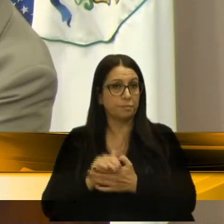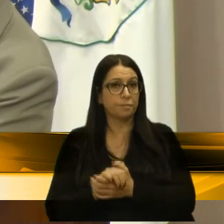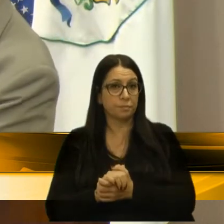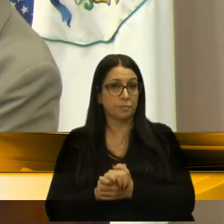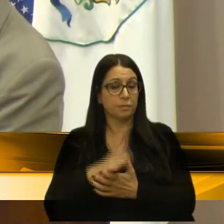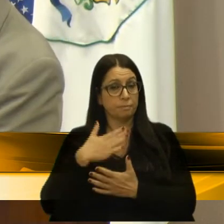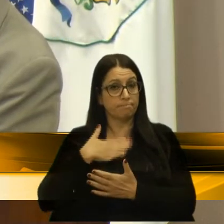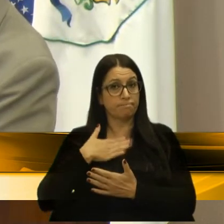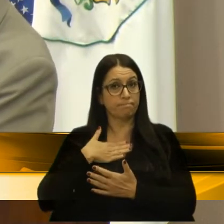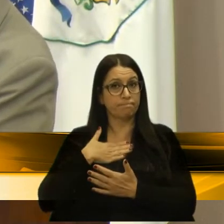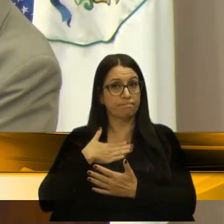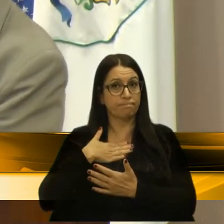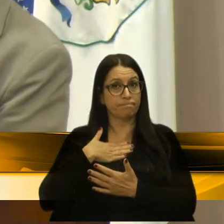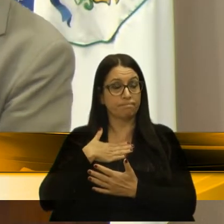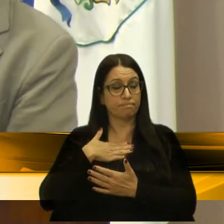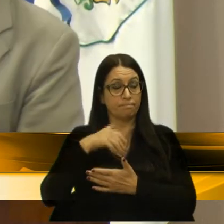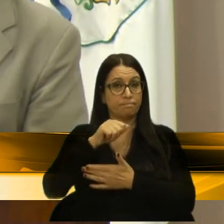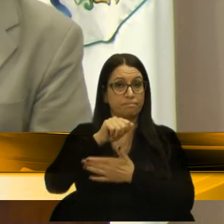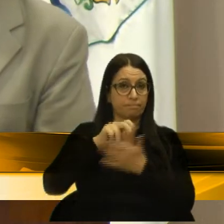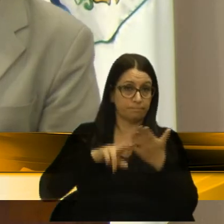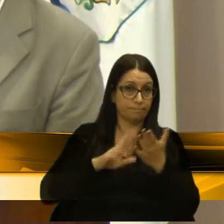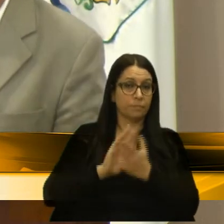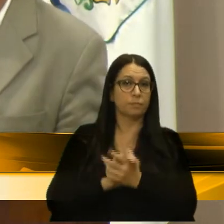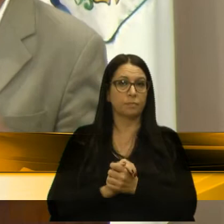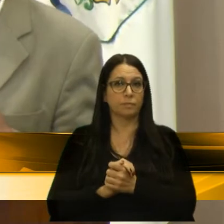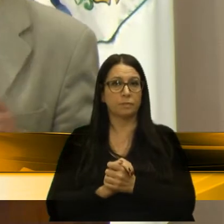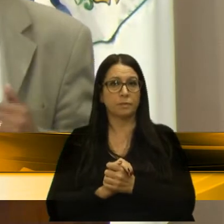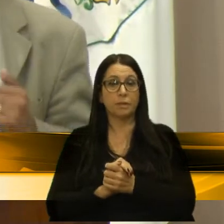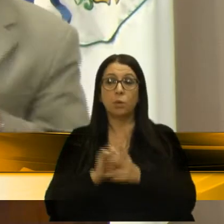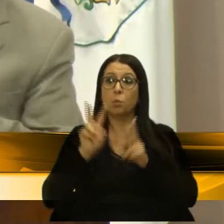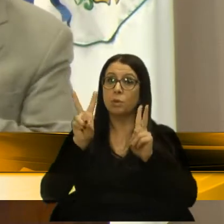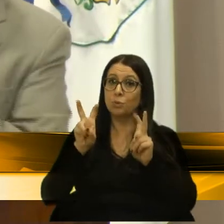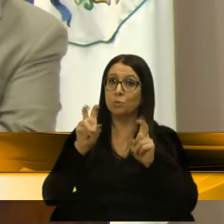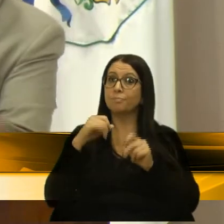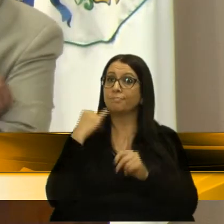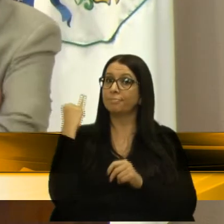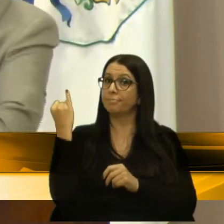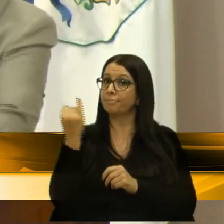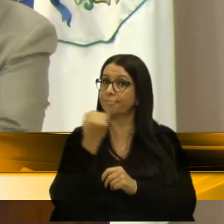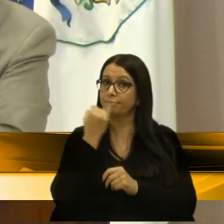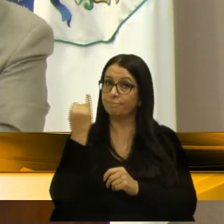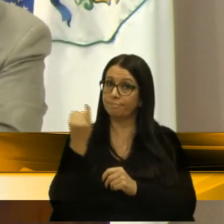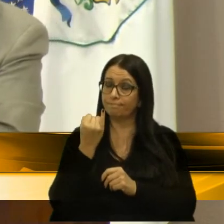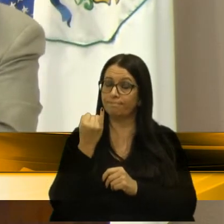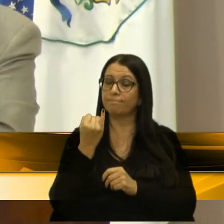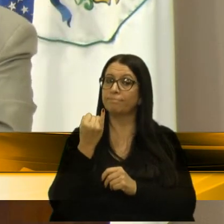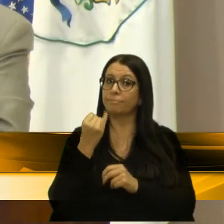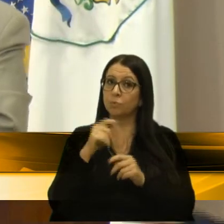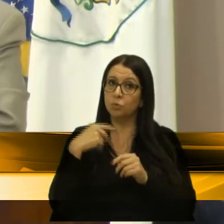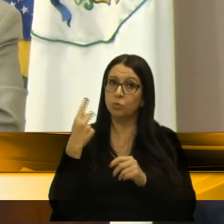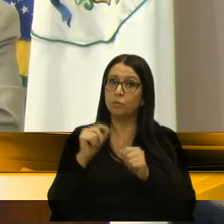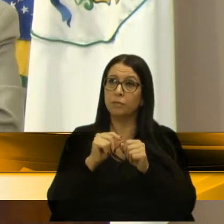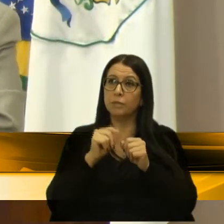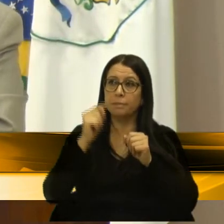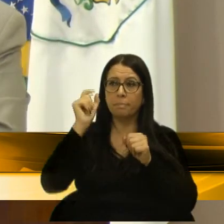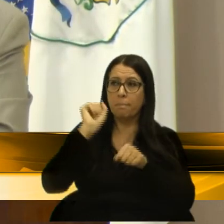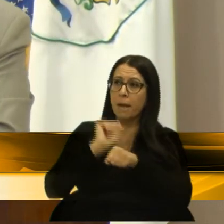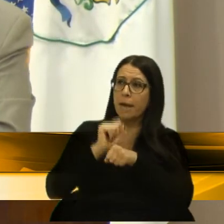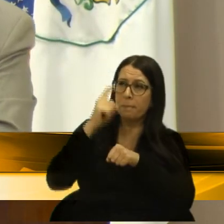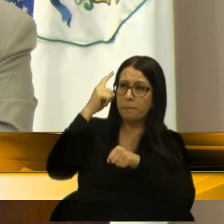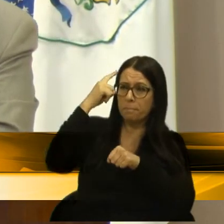na minha avaliação, são assuntos pertinentes e que são importantes que nós façamos uma